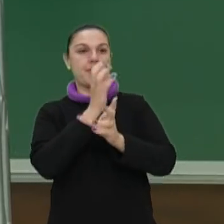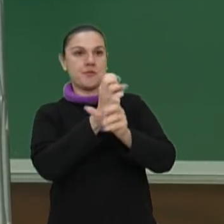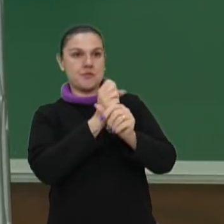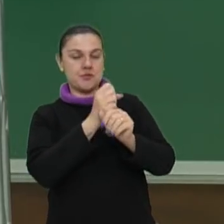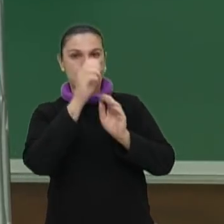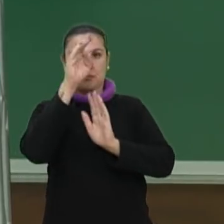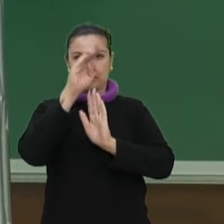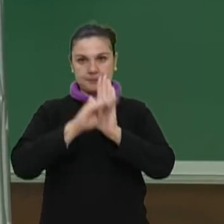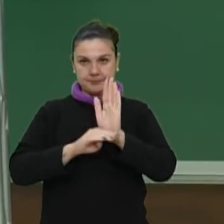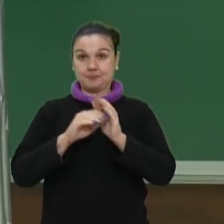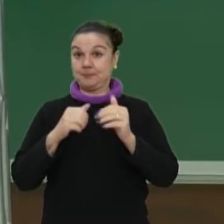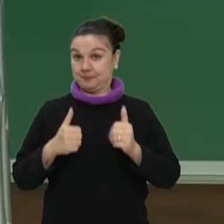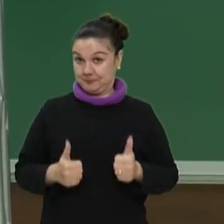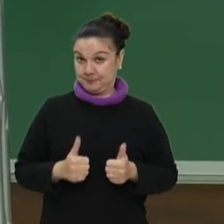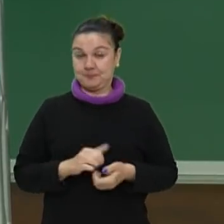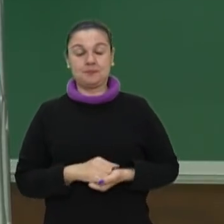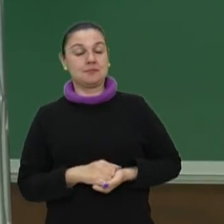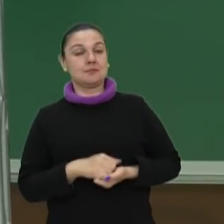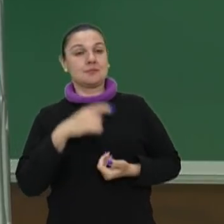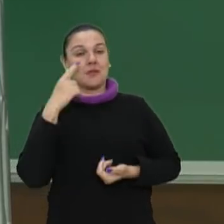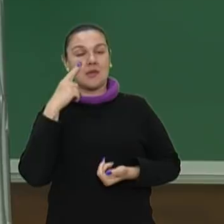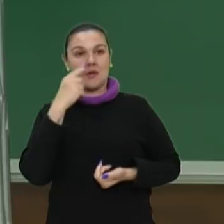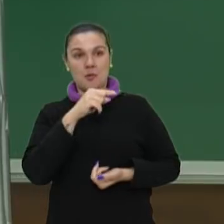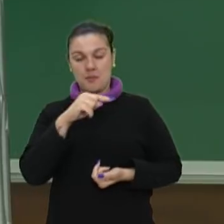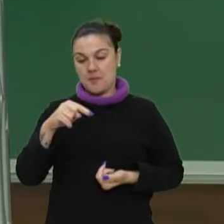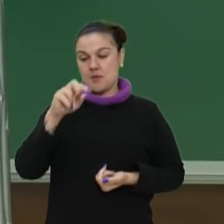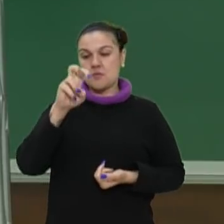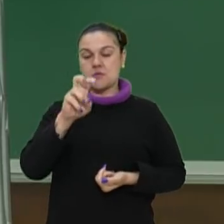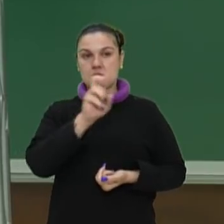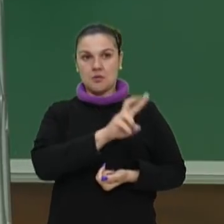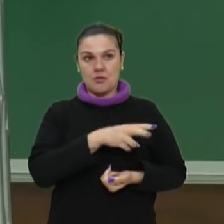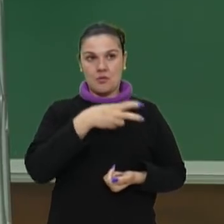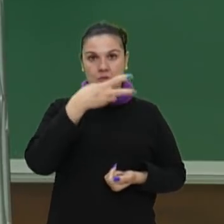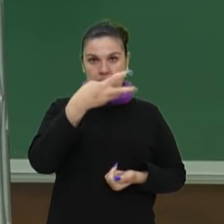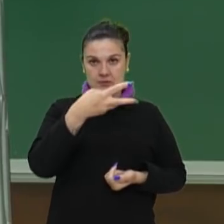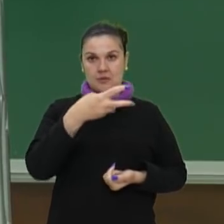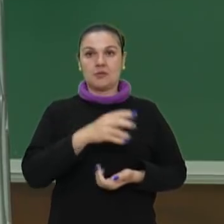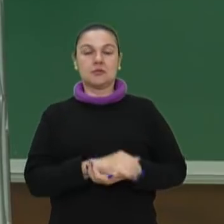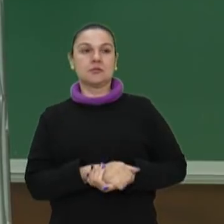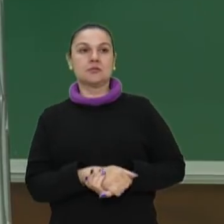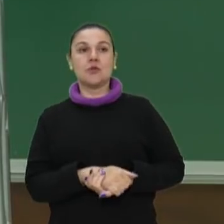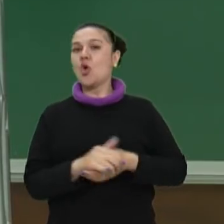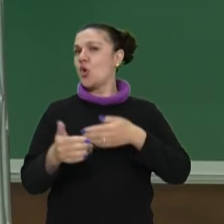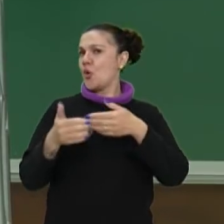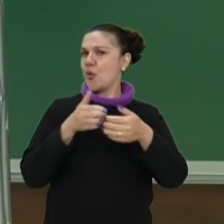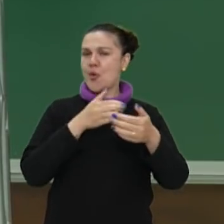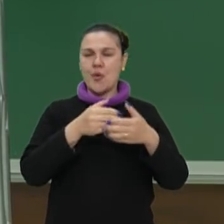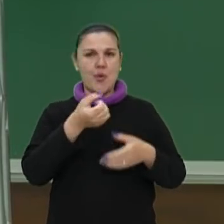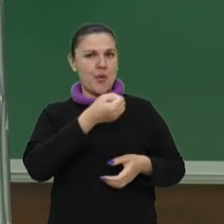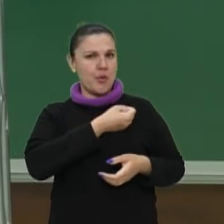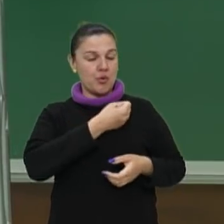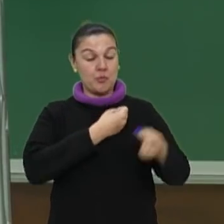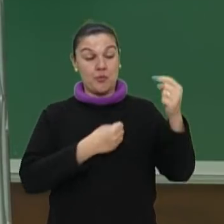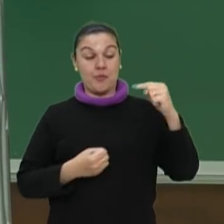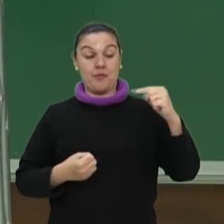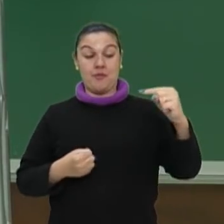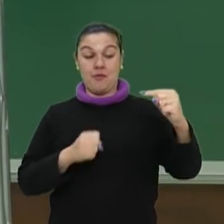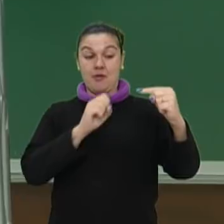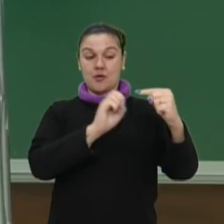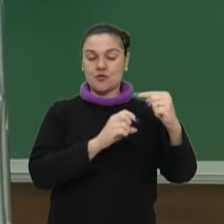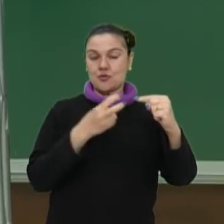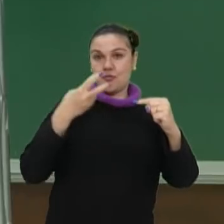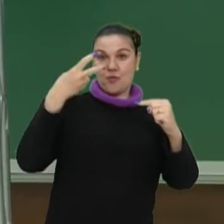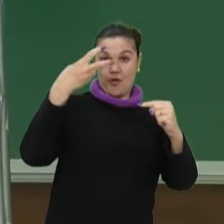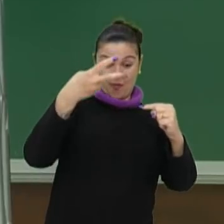é resolver a subtração. Então, aqui, menos 5 elevado ao quadrado, como eu disse agora há pouco, qualquer número negativo elevado